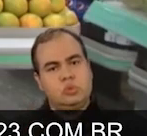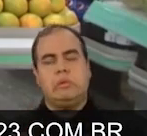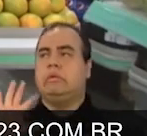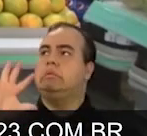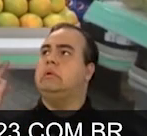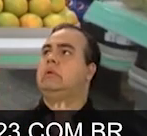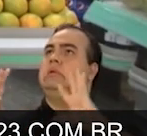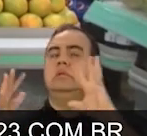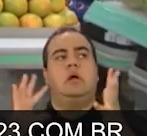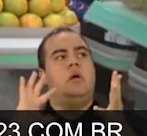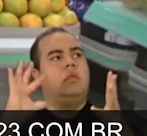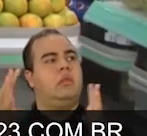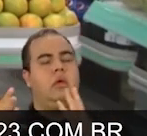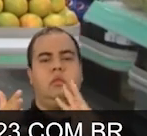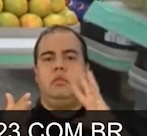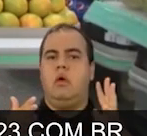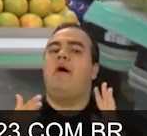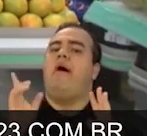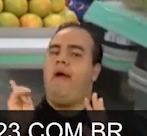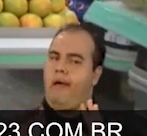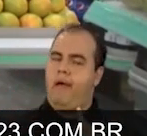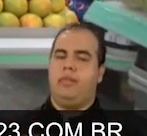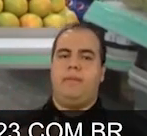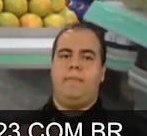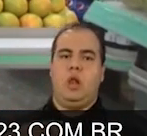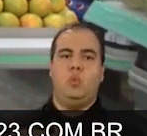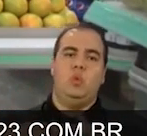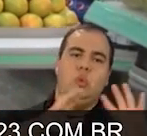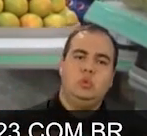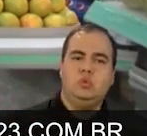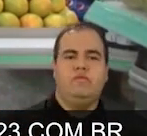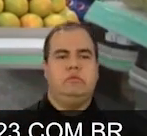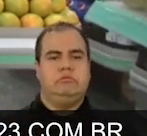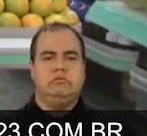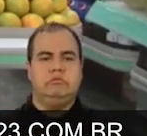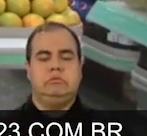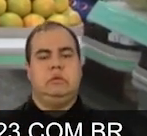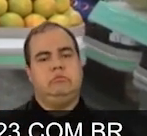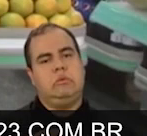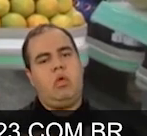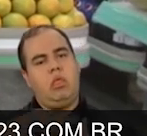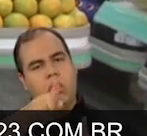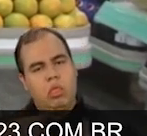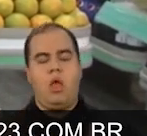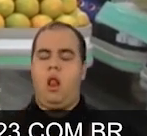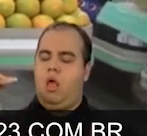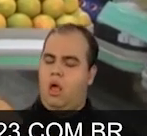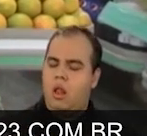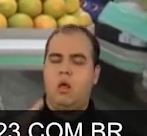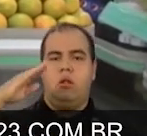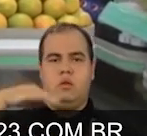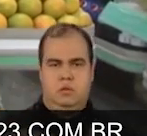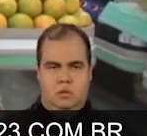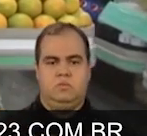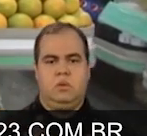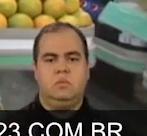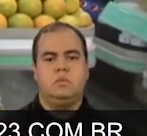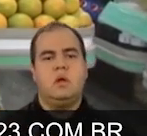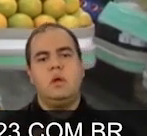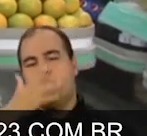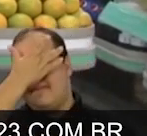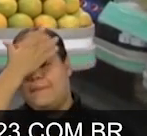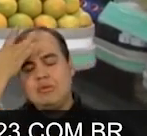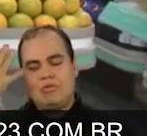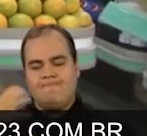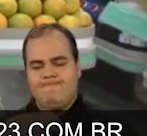por 25 a 35% das oscilações dos preços agrícolas. E essa alta tem pesado no bolso do consumidor